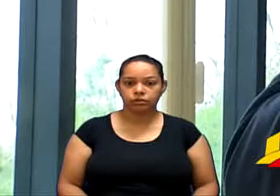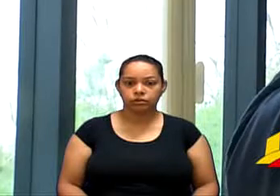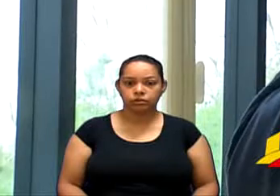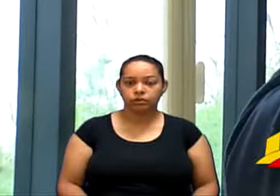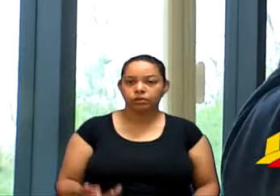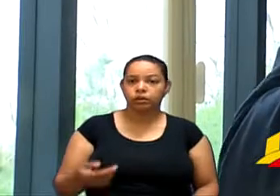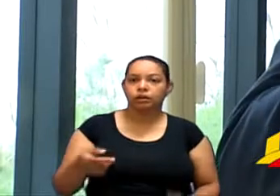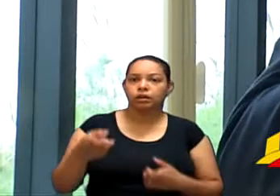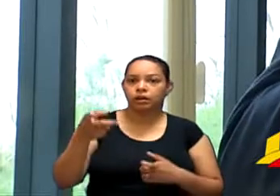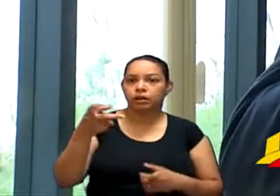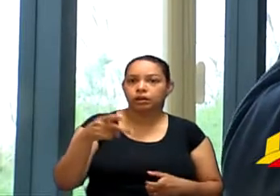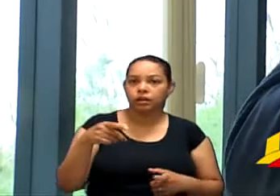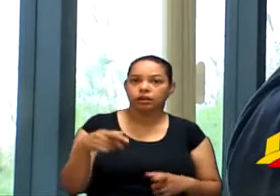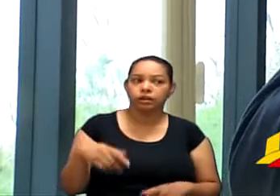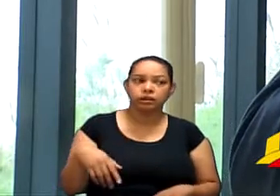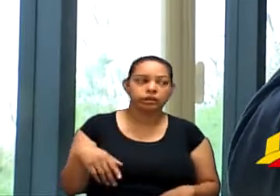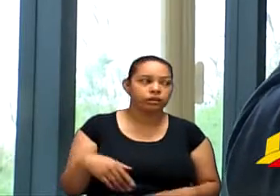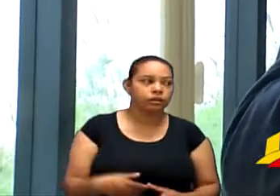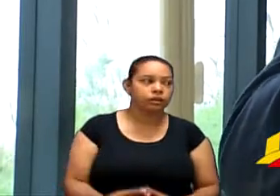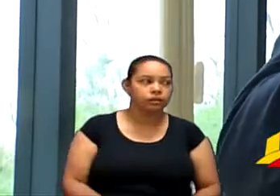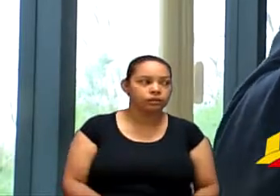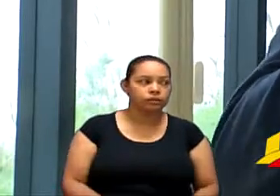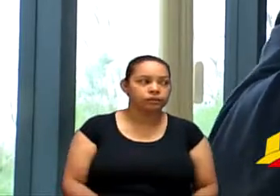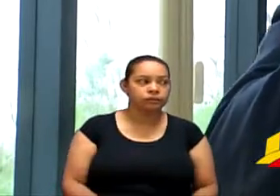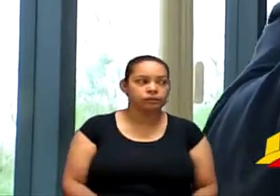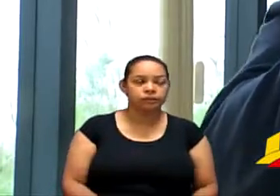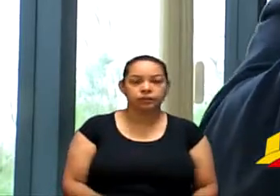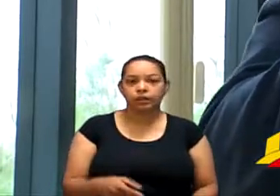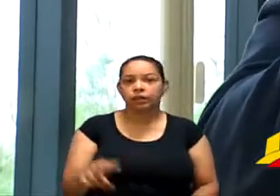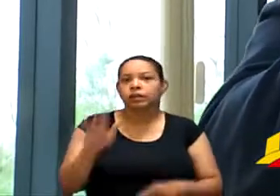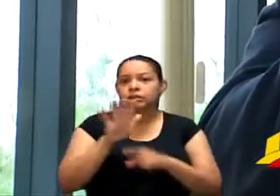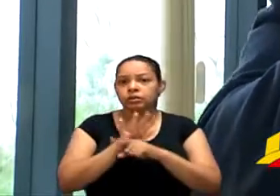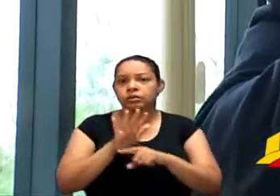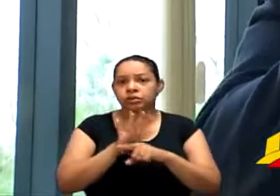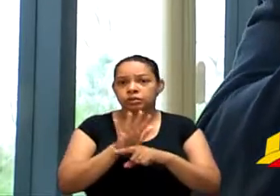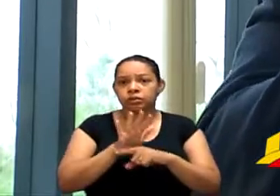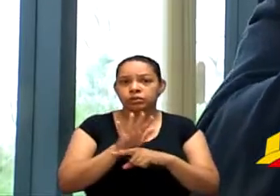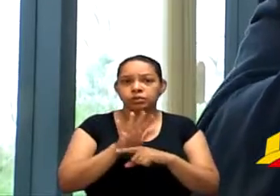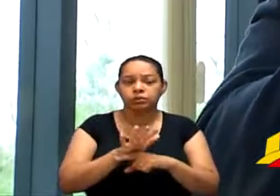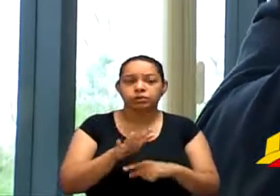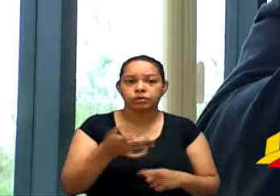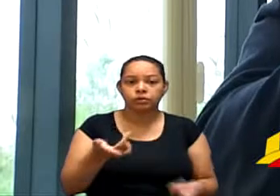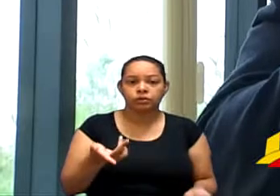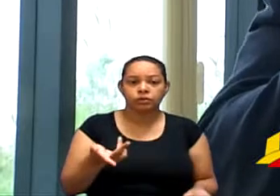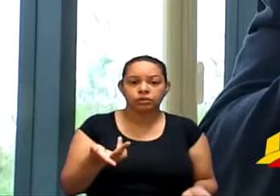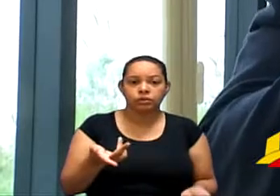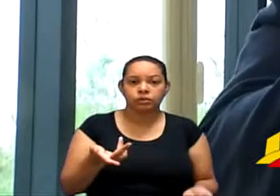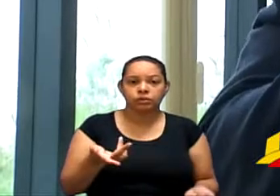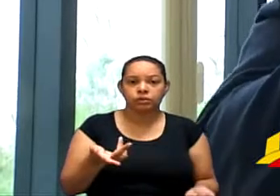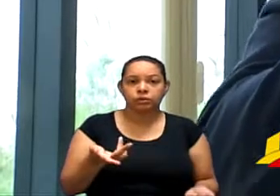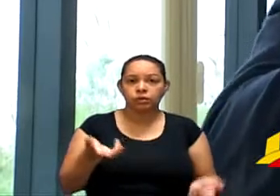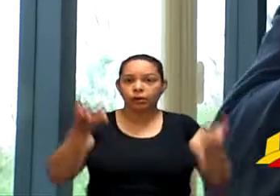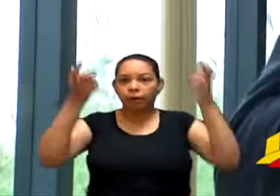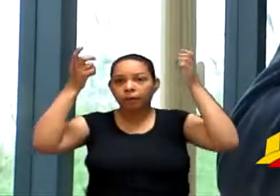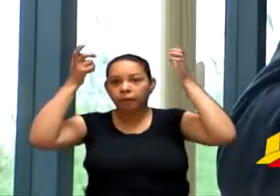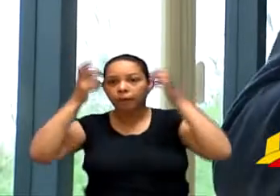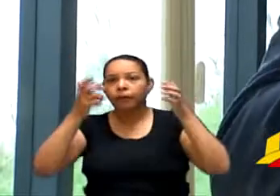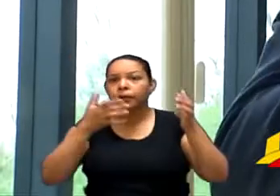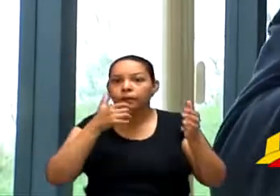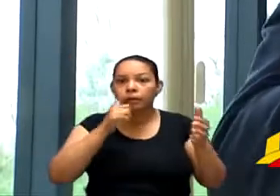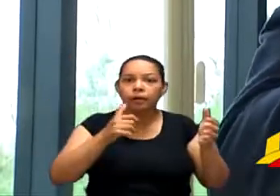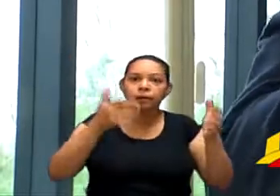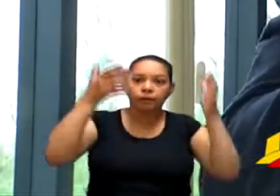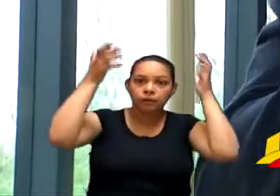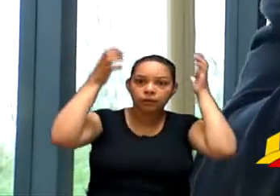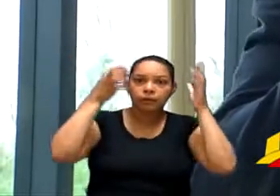Doutora Márcia que a nossa secretária jurídica eles não su o príncipe e a princesa aqui do Pedaço são os